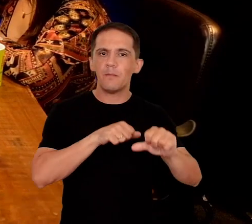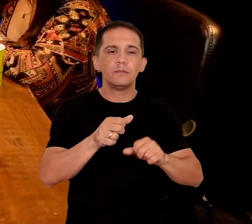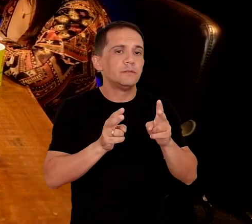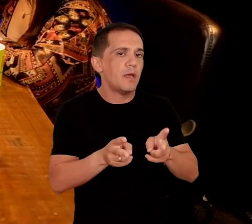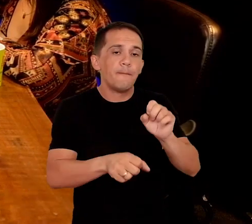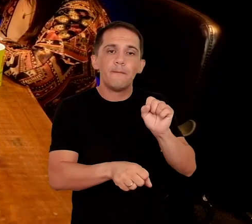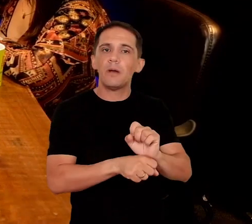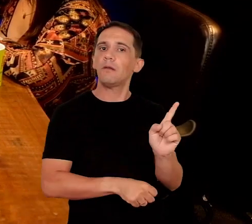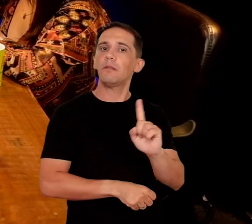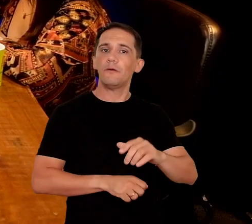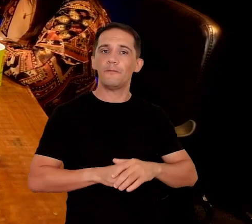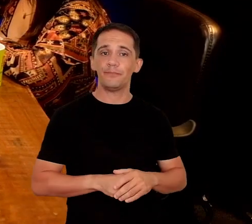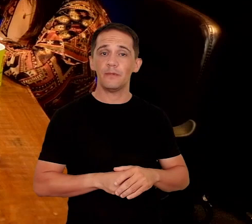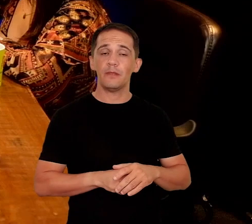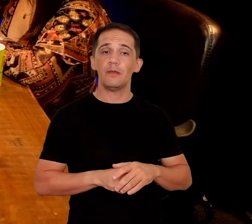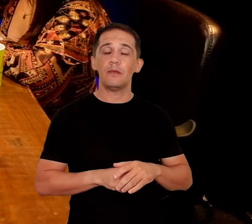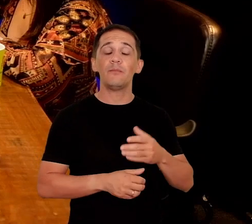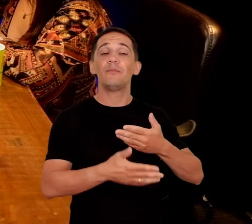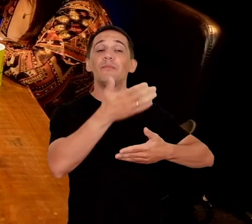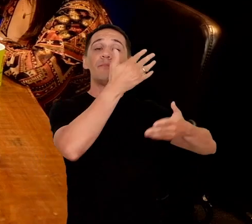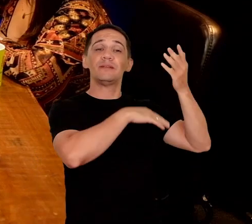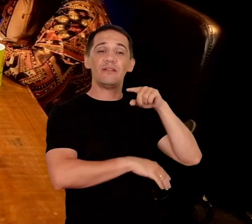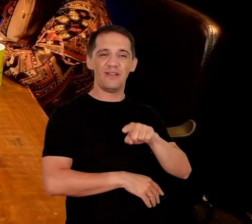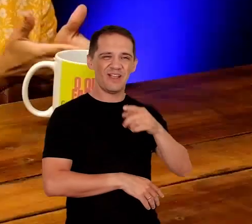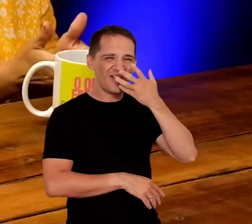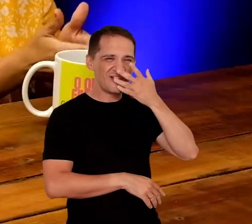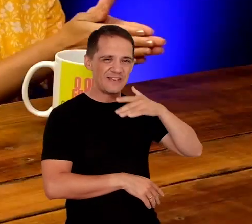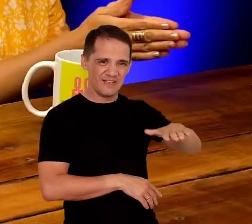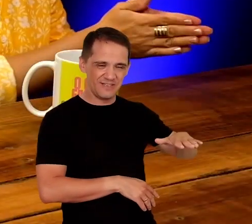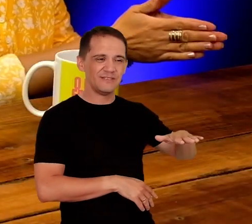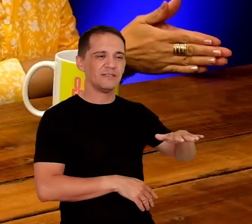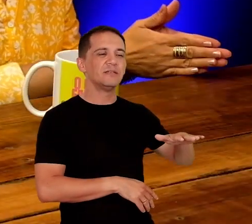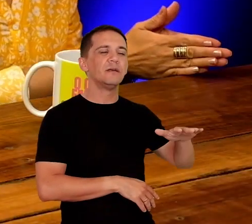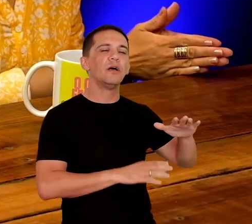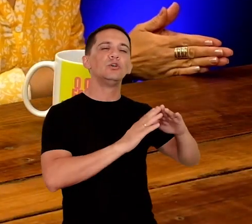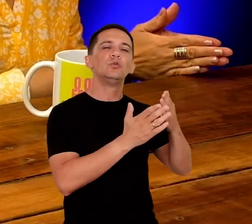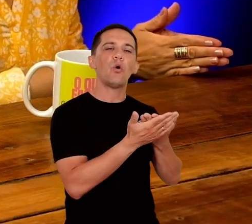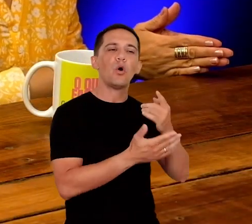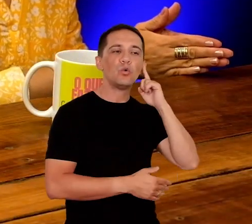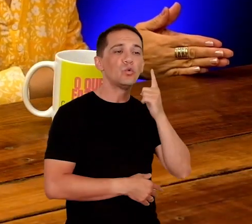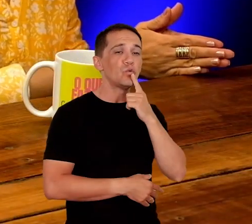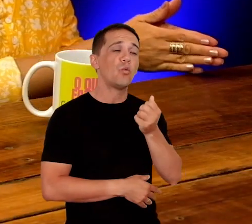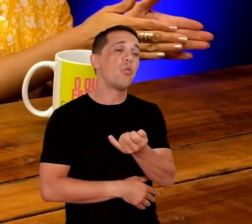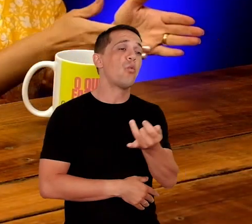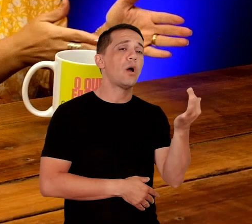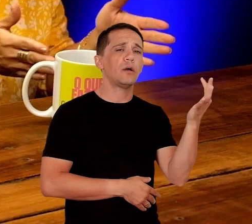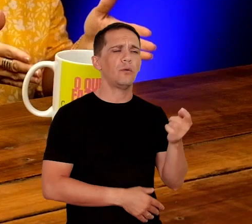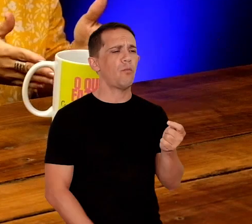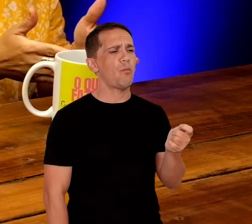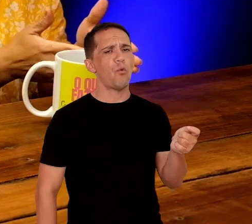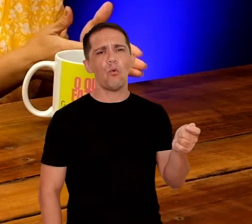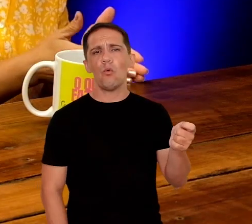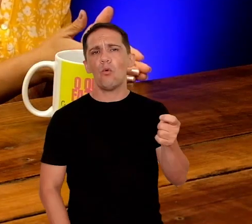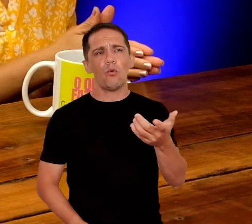aprendi quando eu era criança, hoje eles mudaram completamente. Por quê? Porque antes tinha poucas escolas de surdos, né? Os surdos,